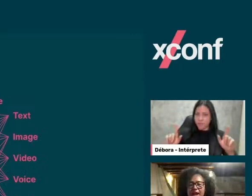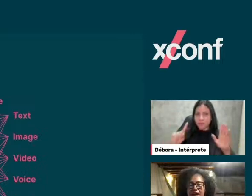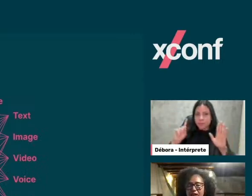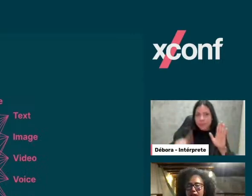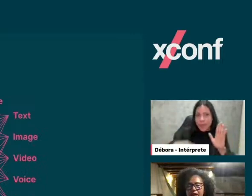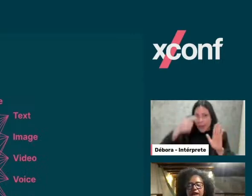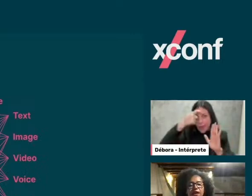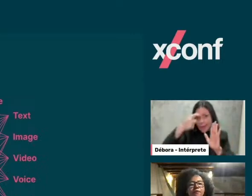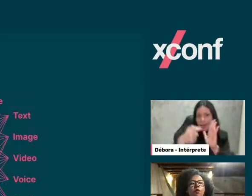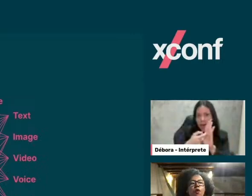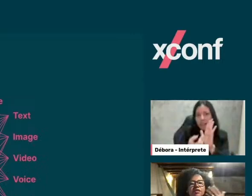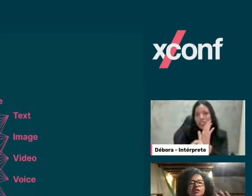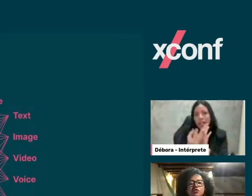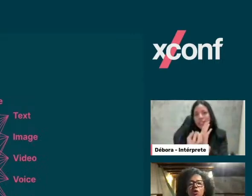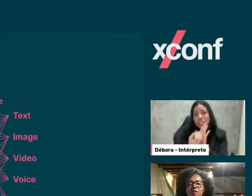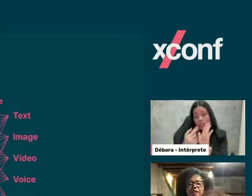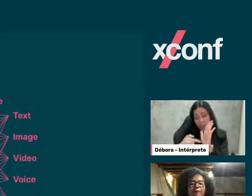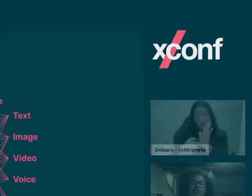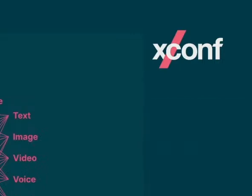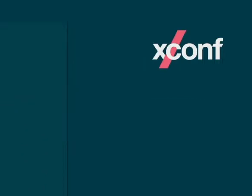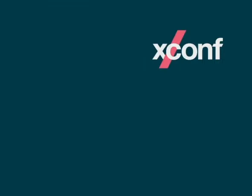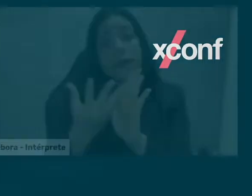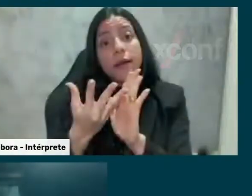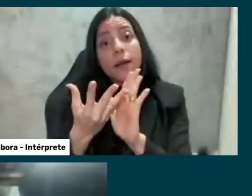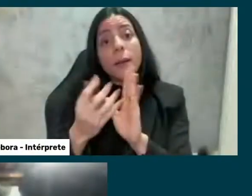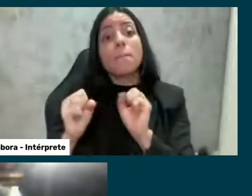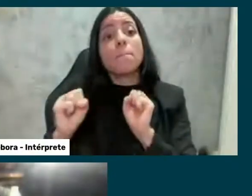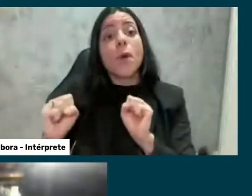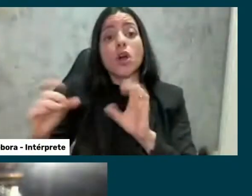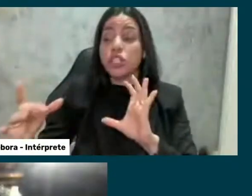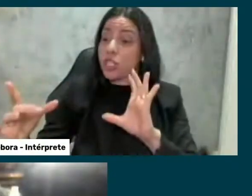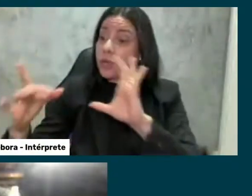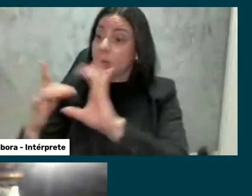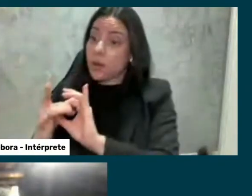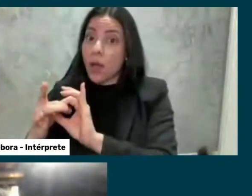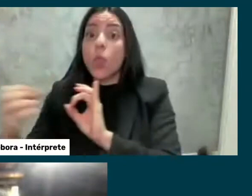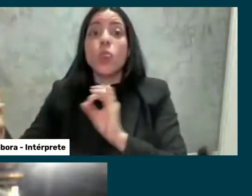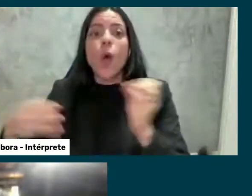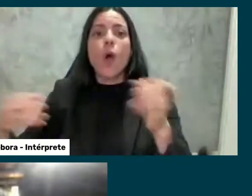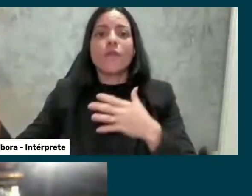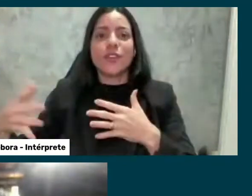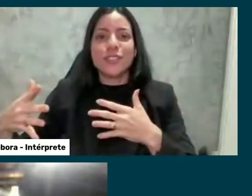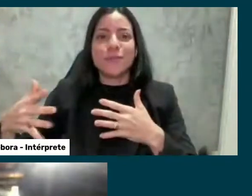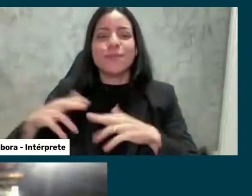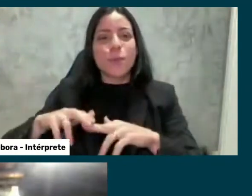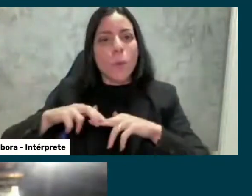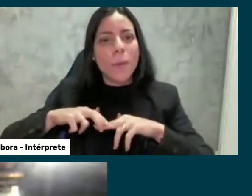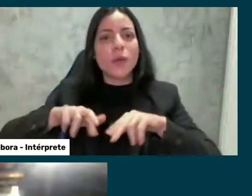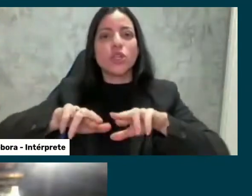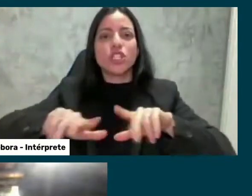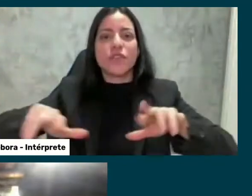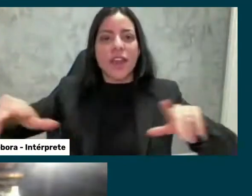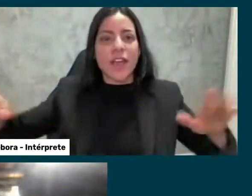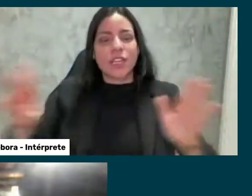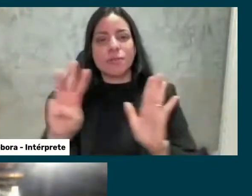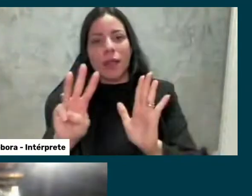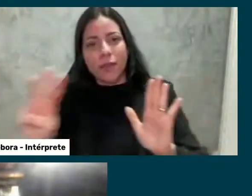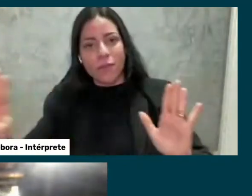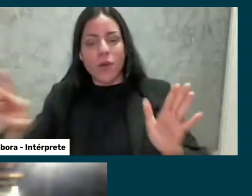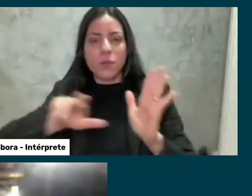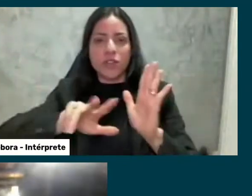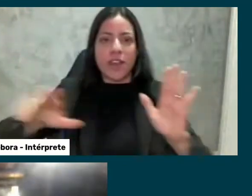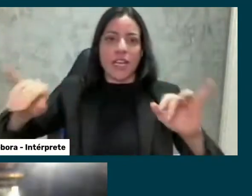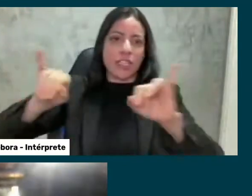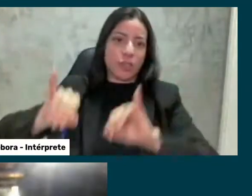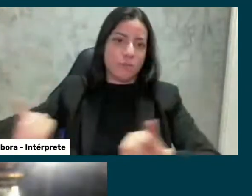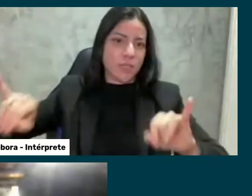possibilidade de gerar coisas novas a partir de diferentes mídias, né? Então, eu consigo gerar a partir de